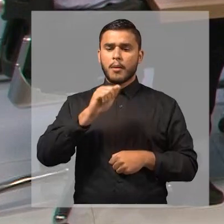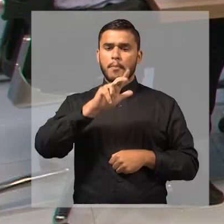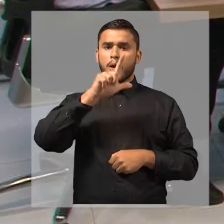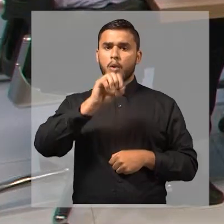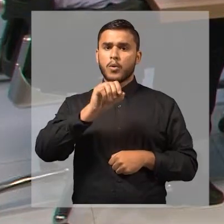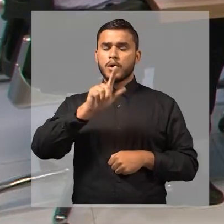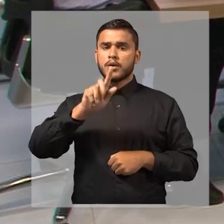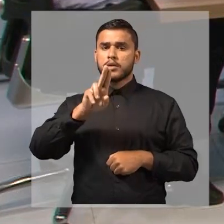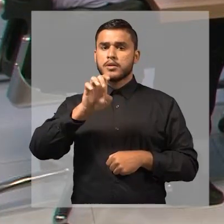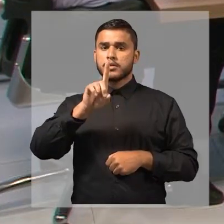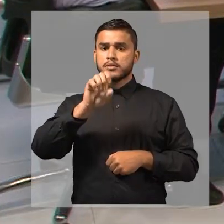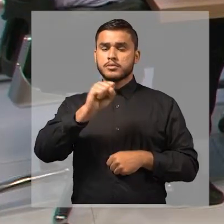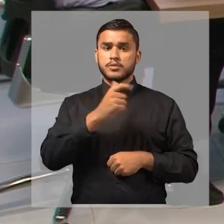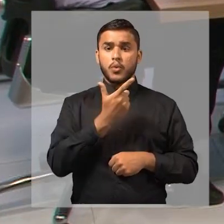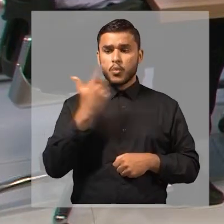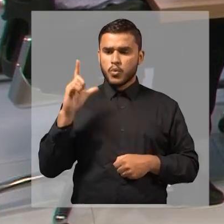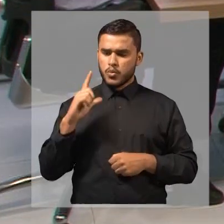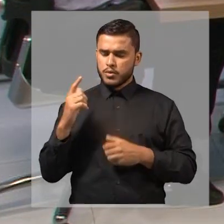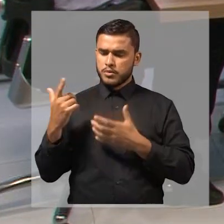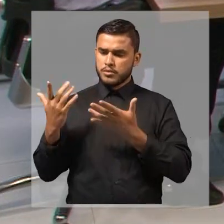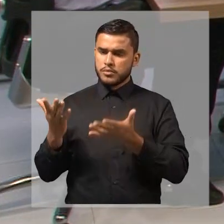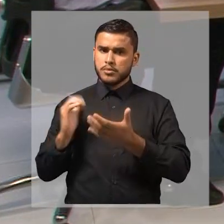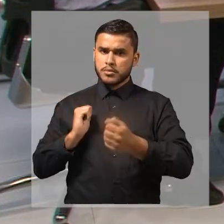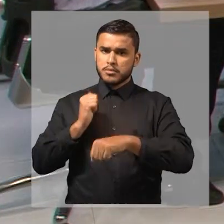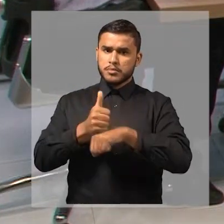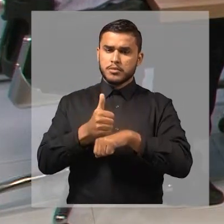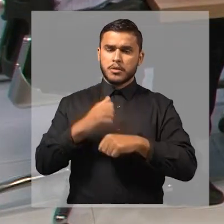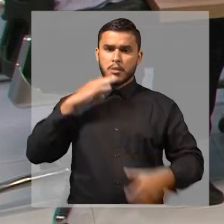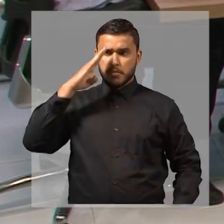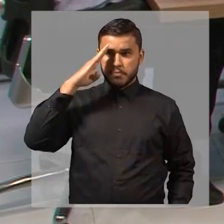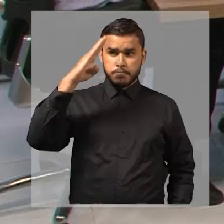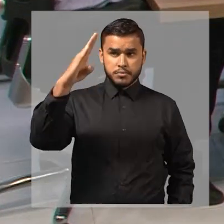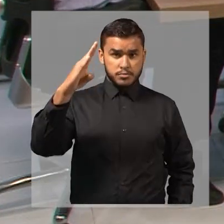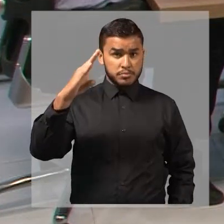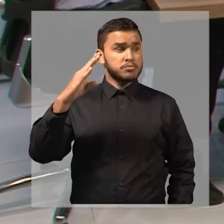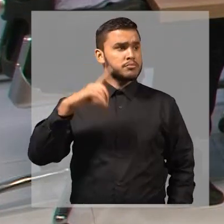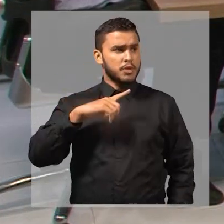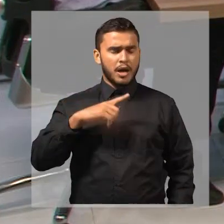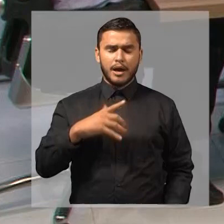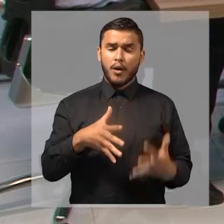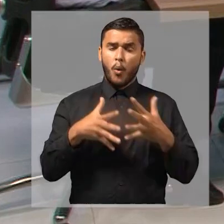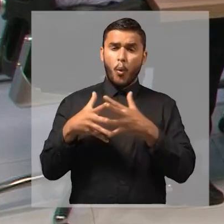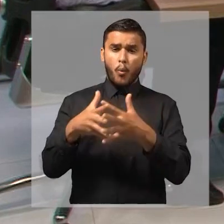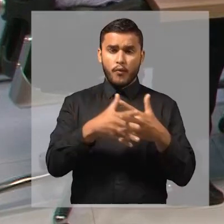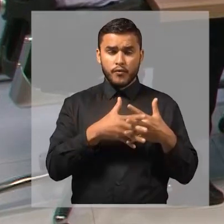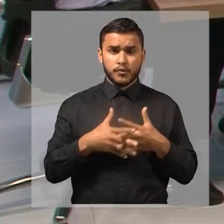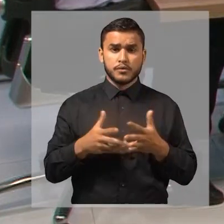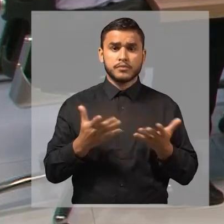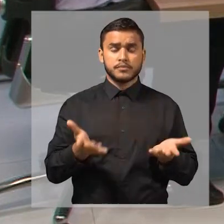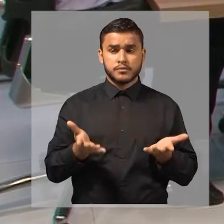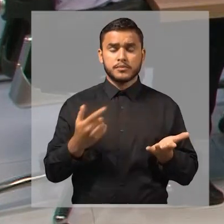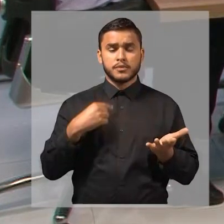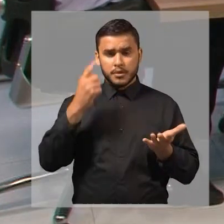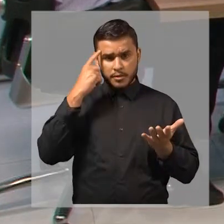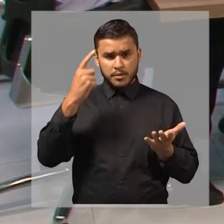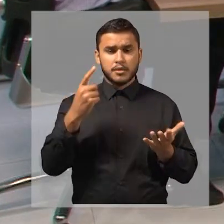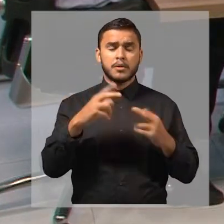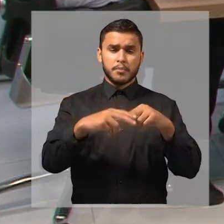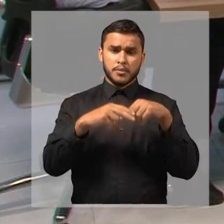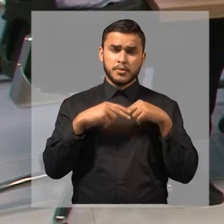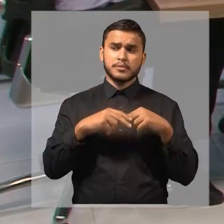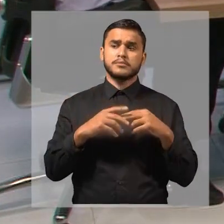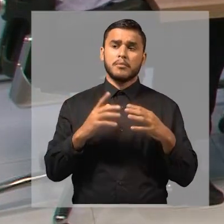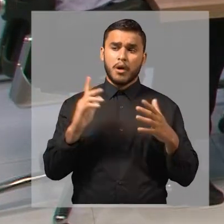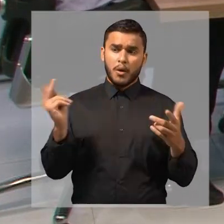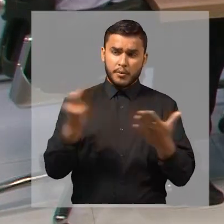tem militares que são nacionalistas que também estão dentro do poder. Você entra num conflito já interno, daí para sair. Exercer um consenso